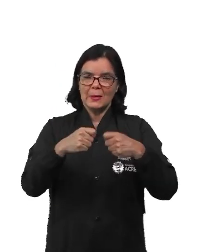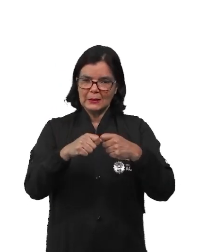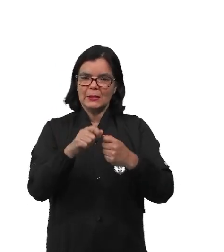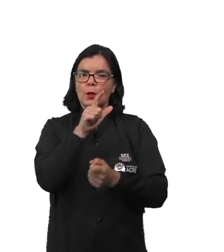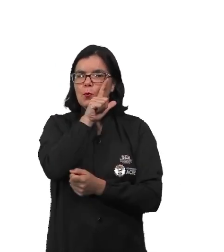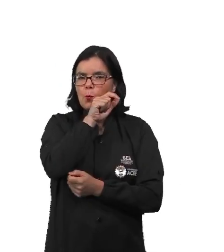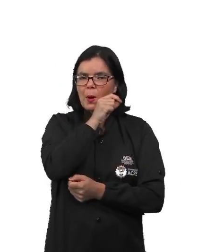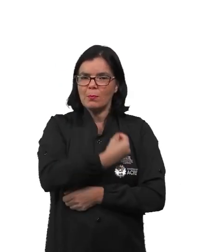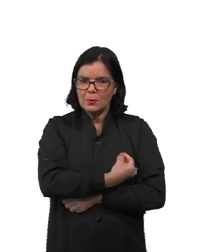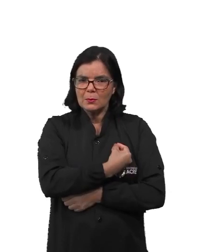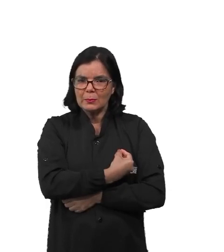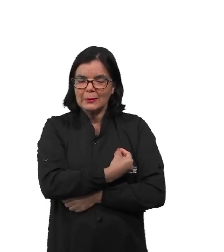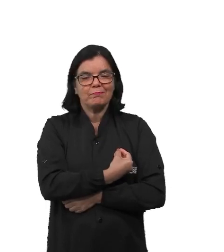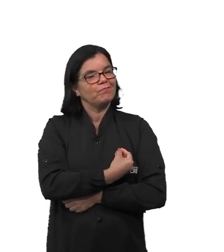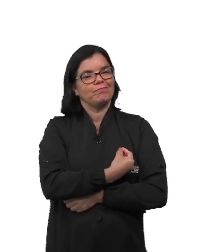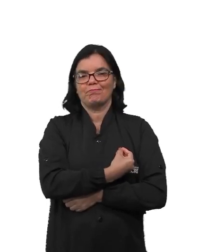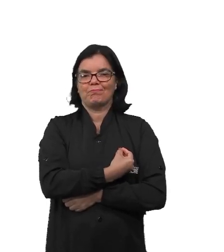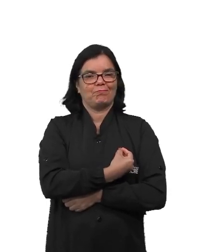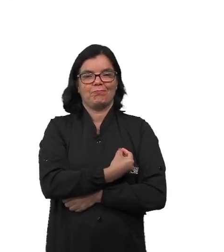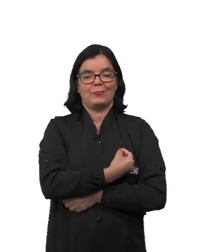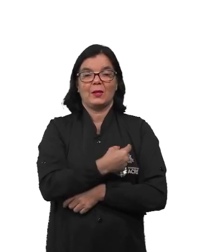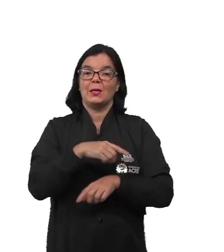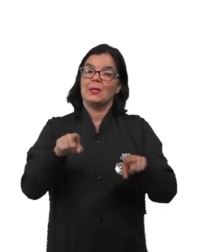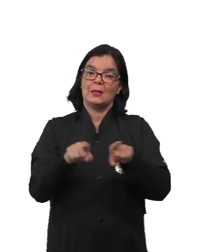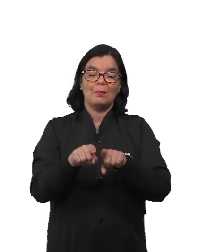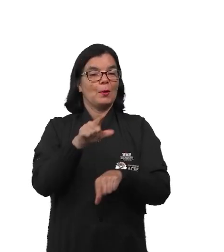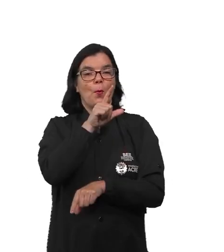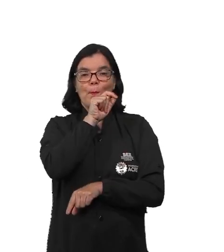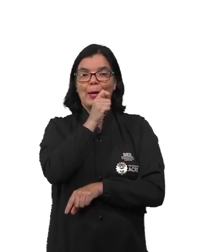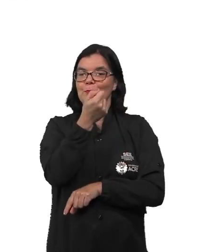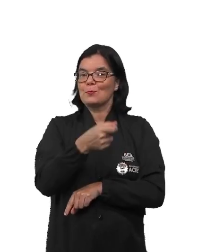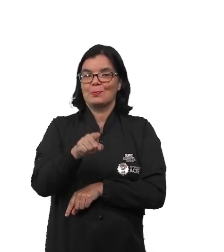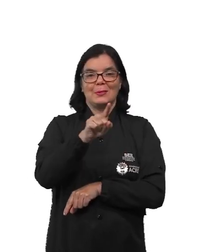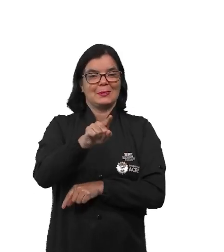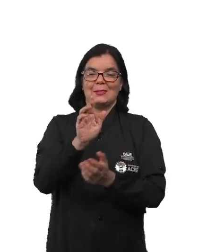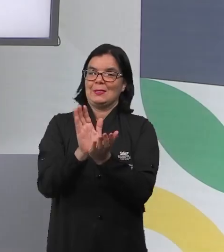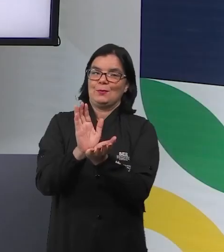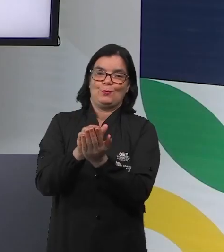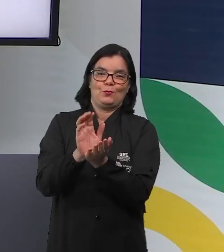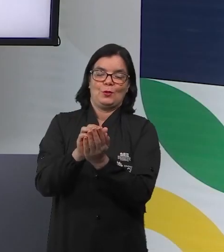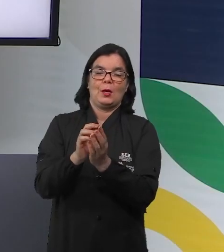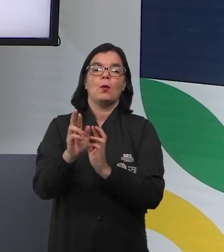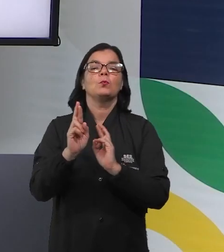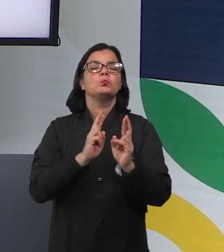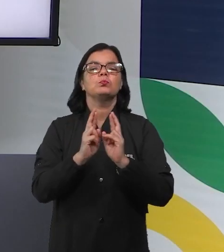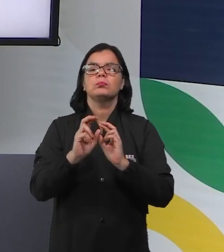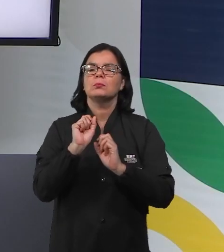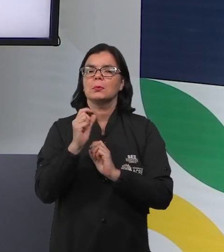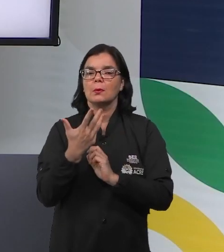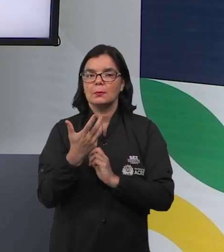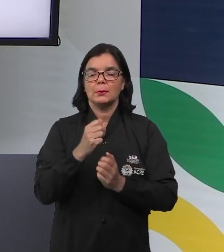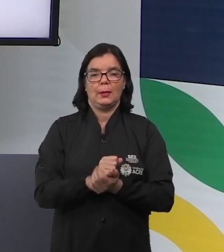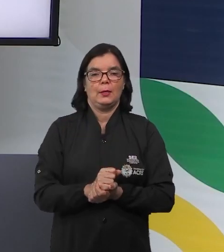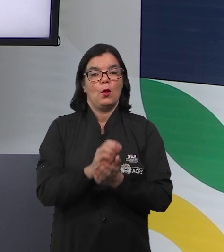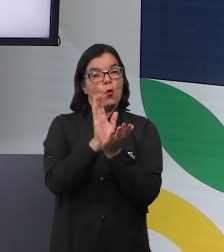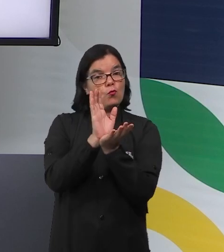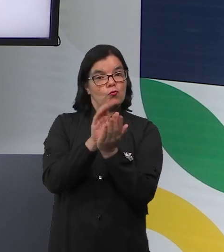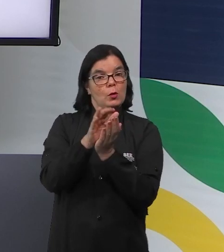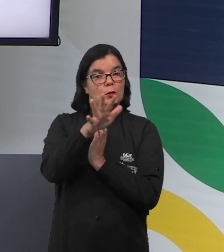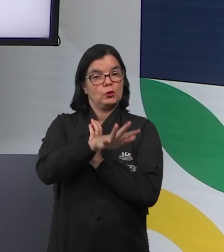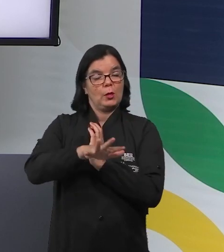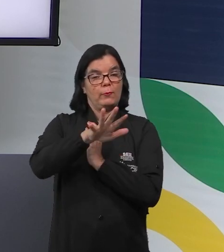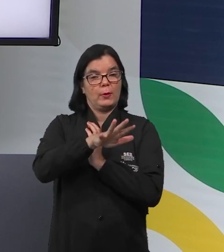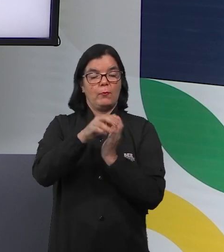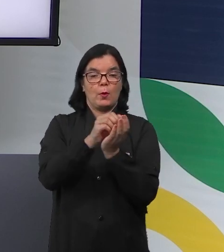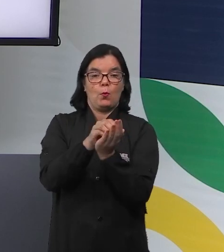sobreviver? Não, muito menos o pássaro do jacaré. O que acontece nessa relação? O jacaré, geralmente, ele fica de